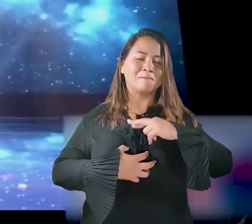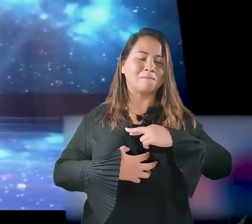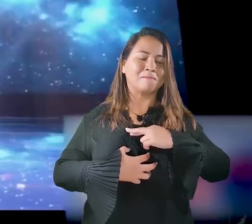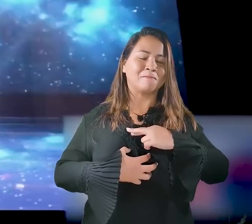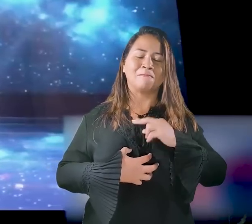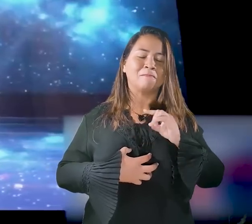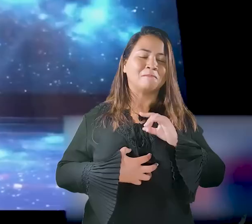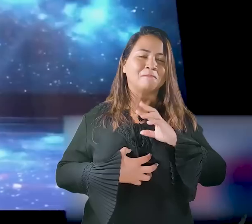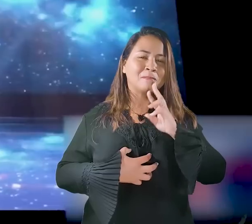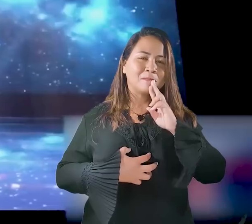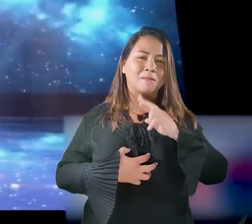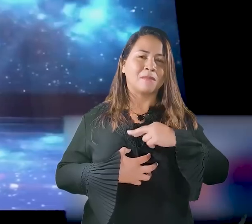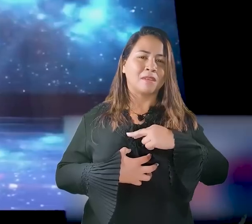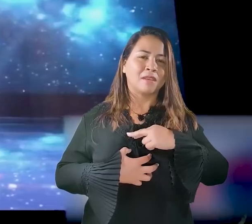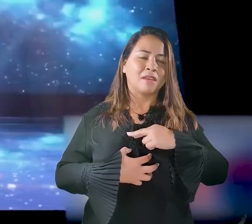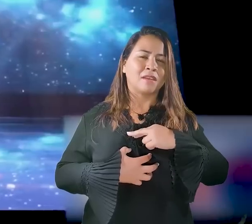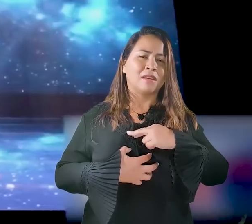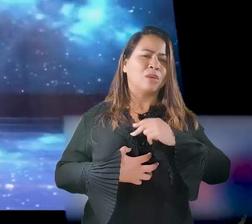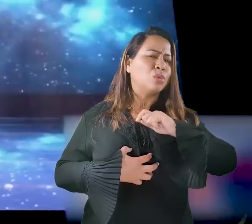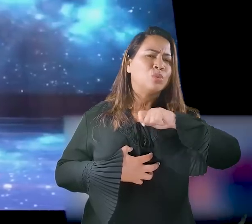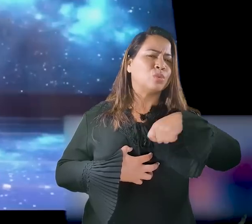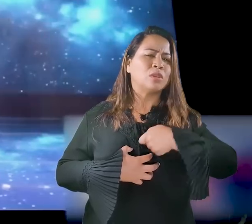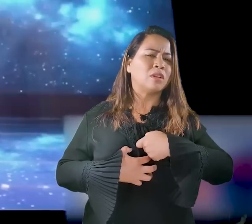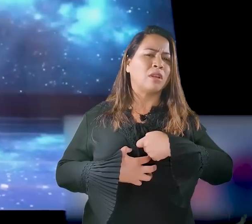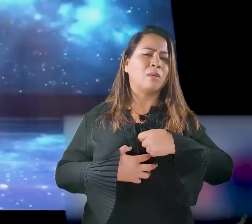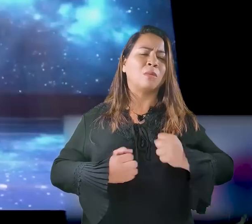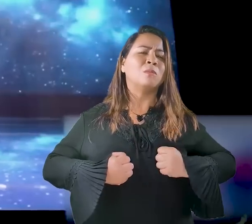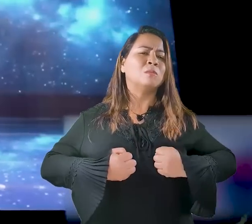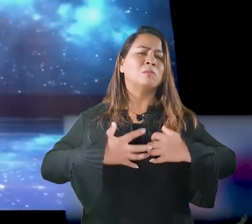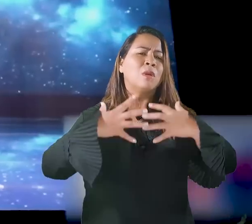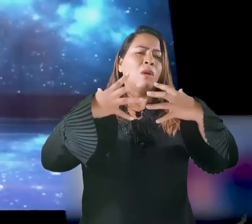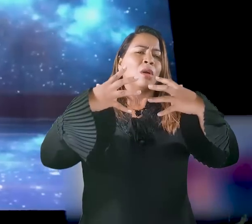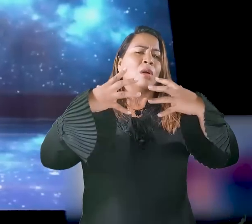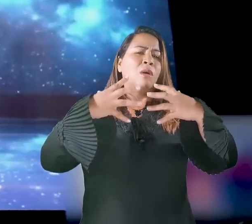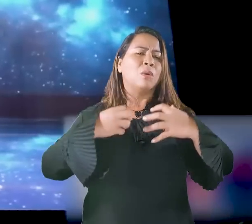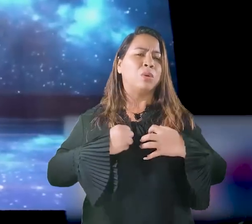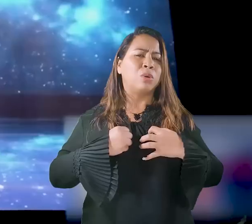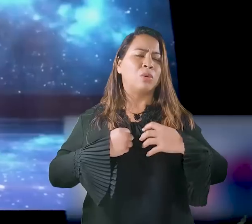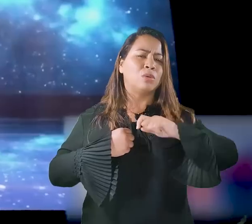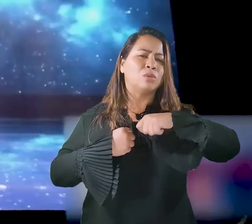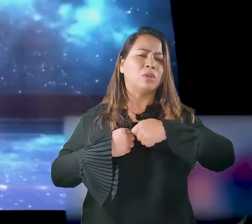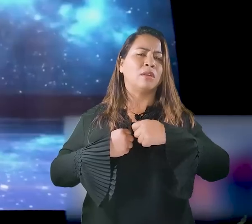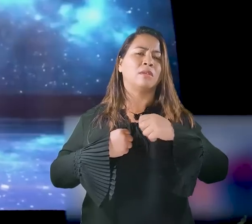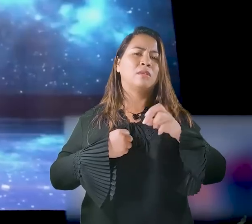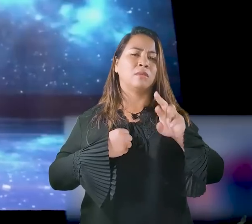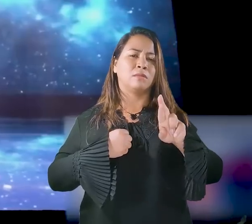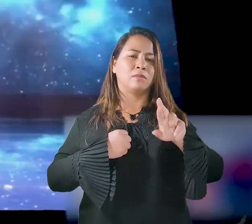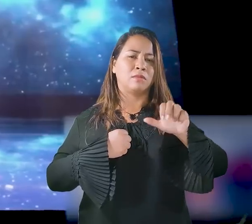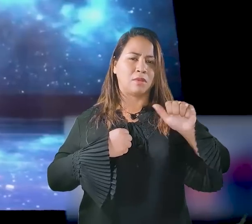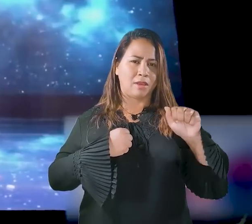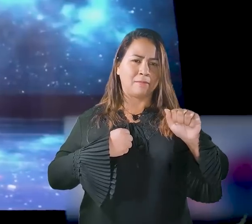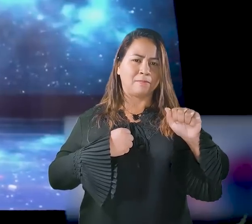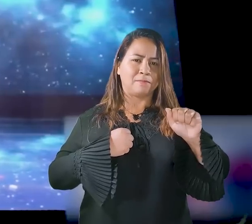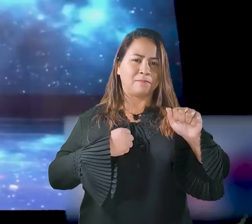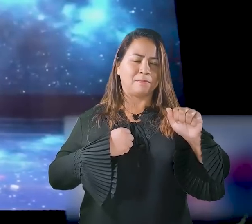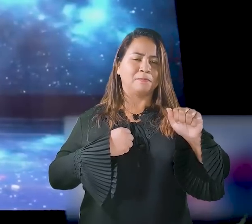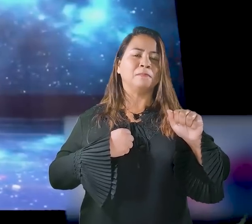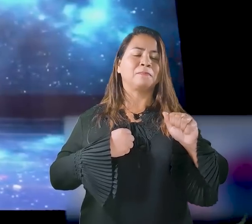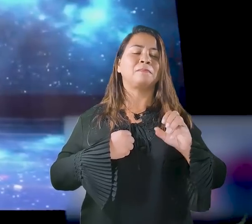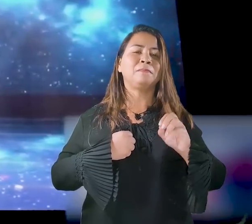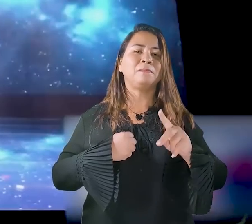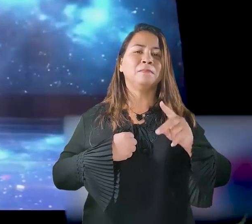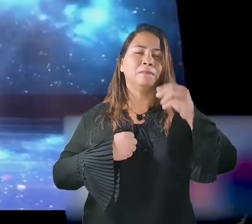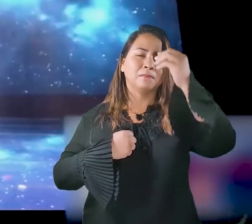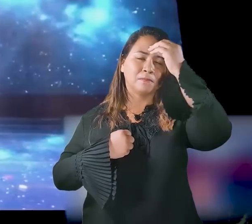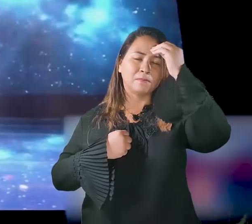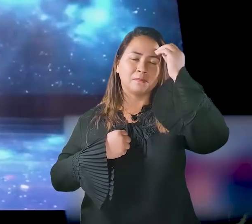Respiração, ahá. Só a respiração já limpa as nossas memórias. Apenas ela sozinha. E